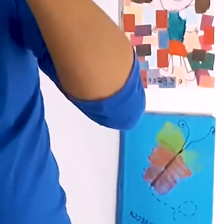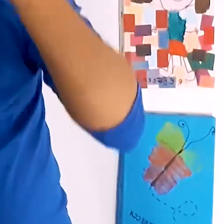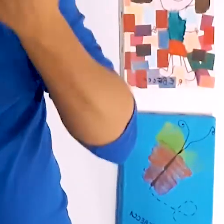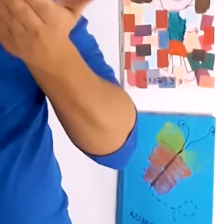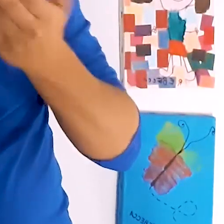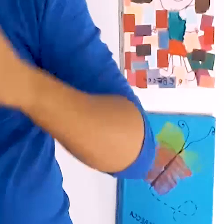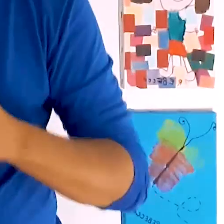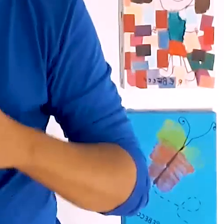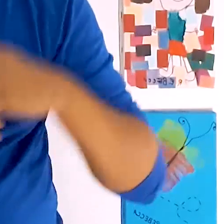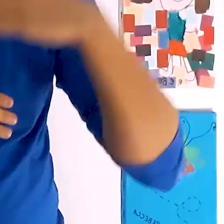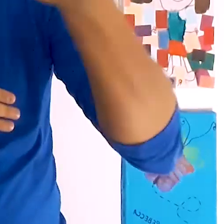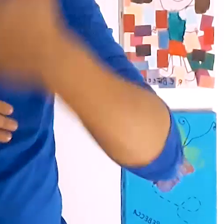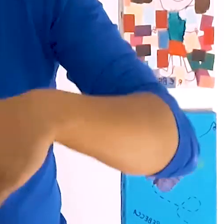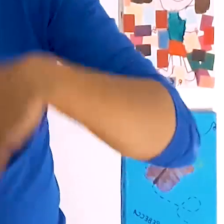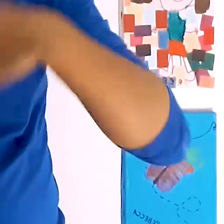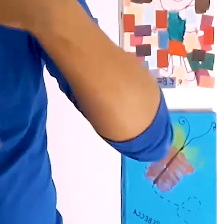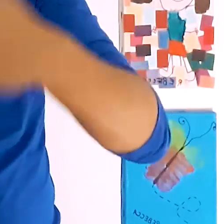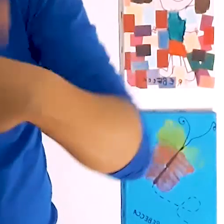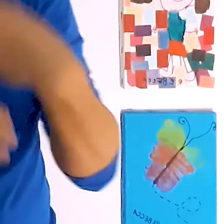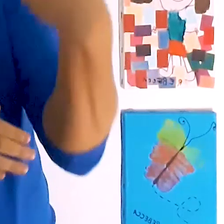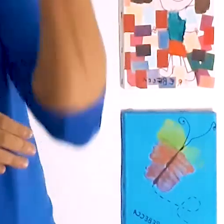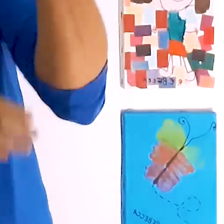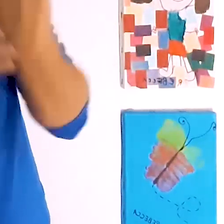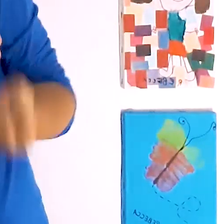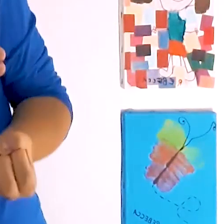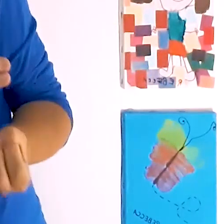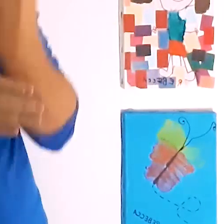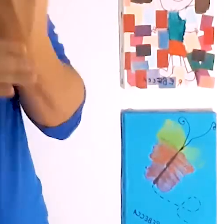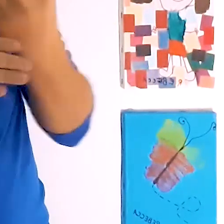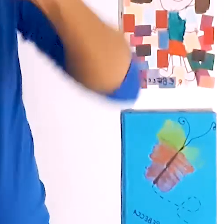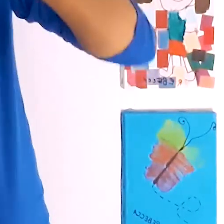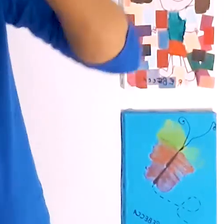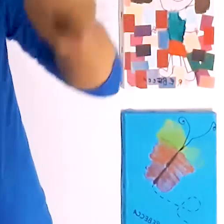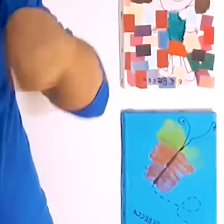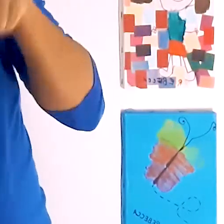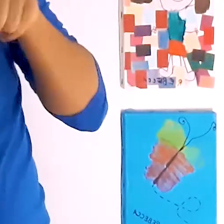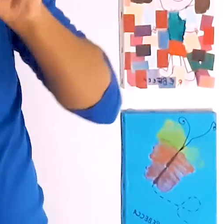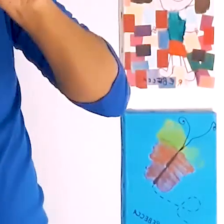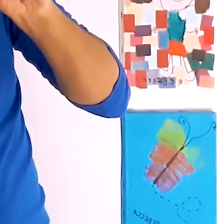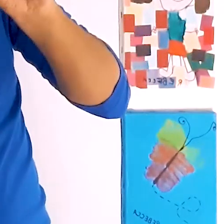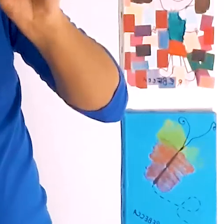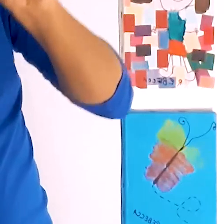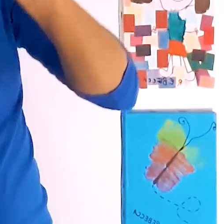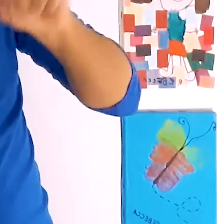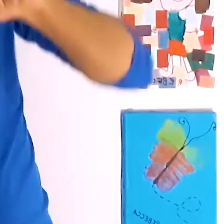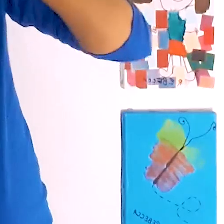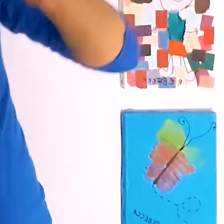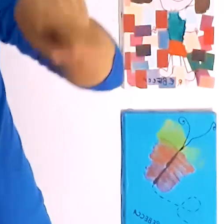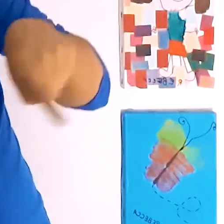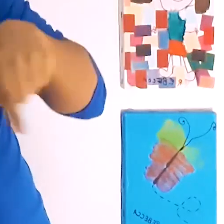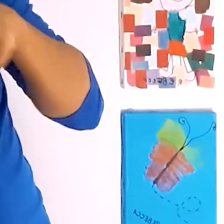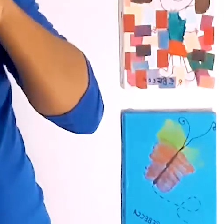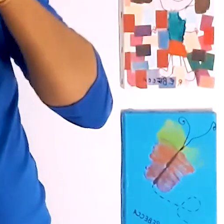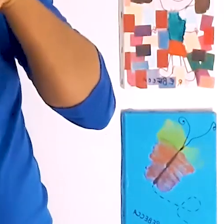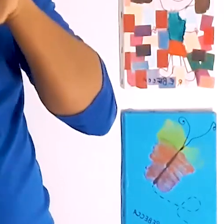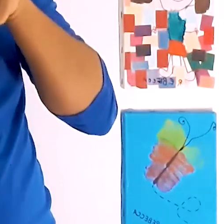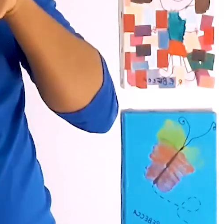sabe? Com o tempo e com a invenção da roda,